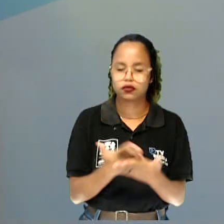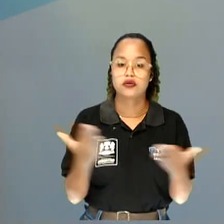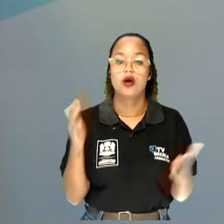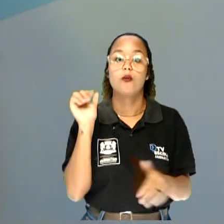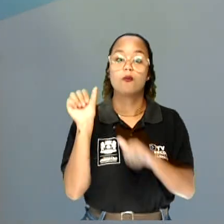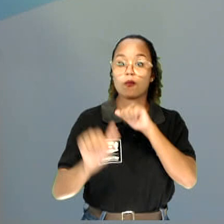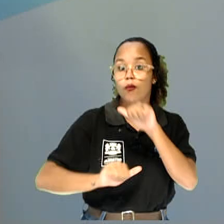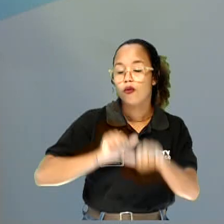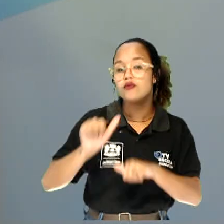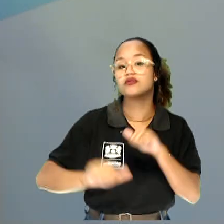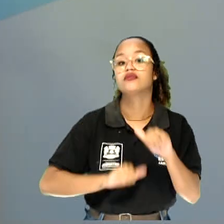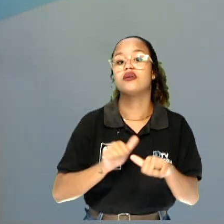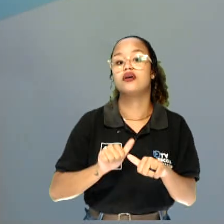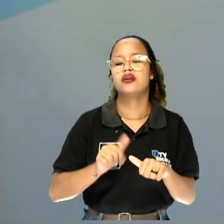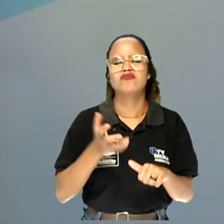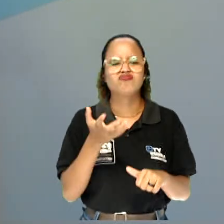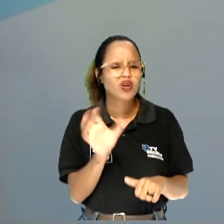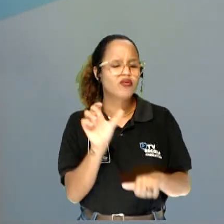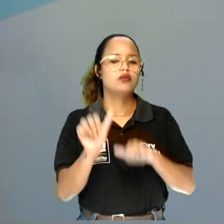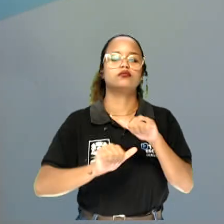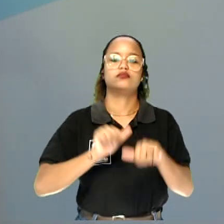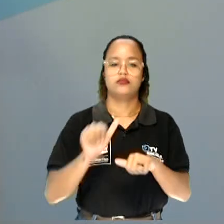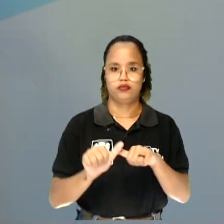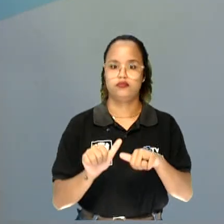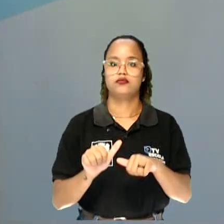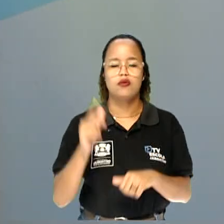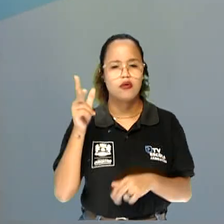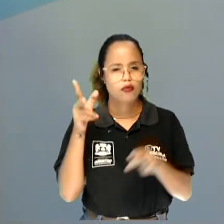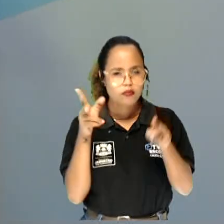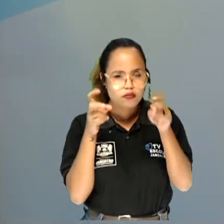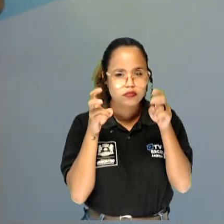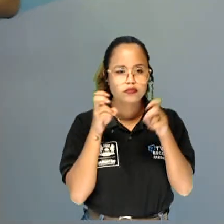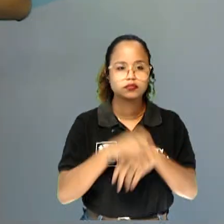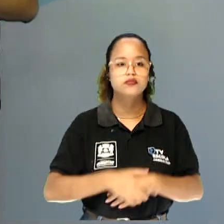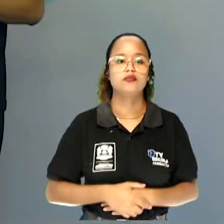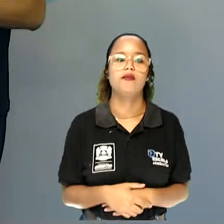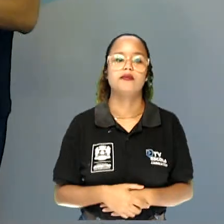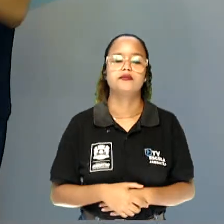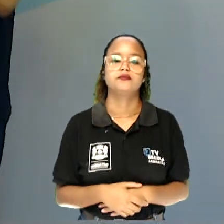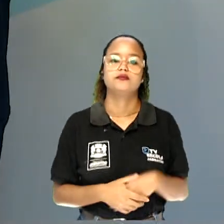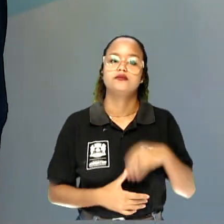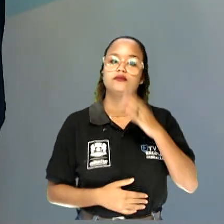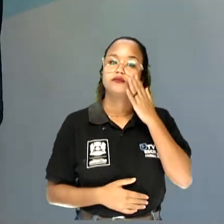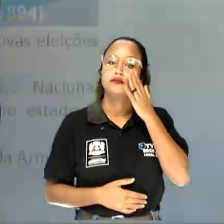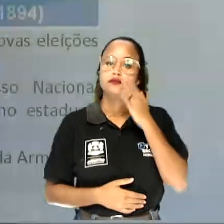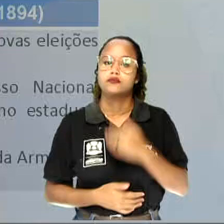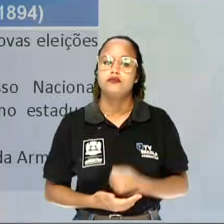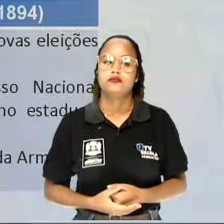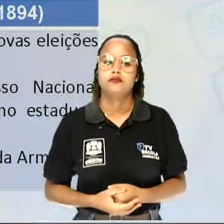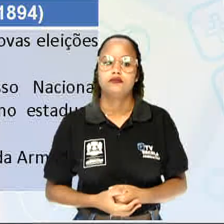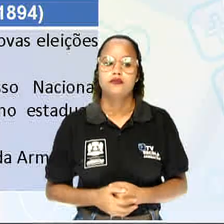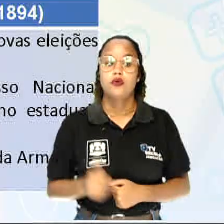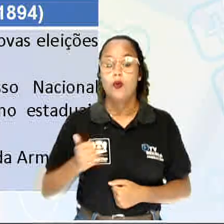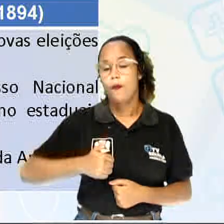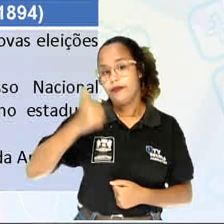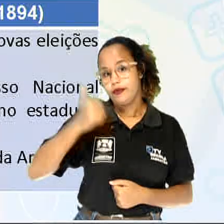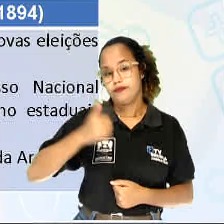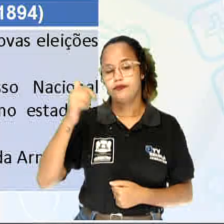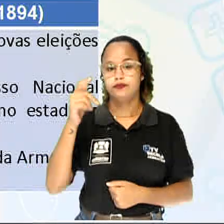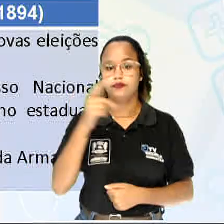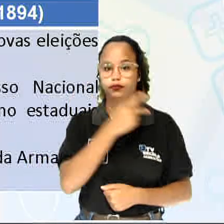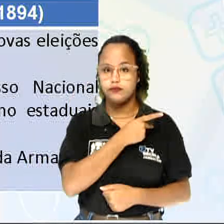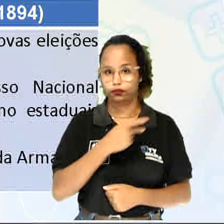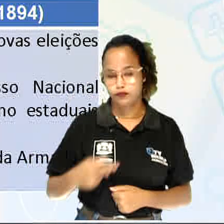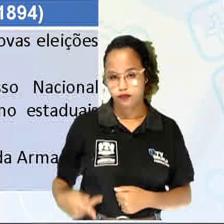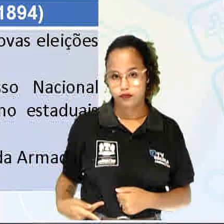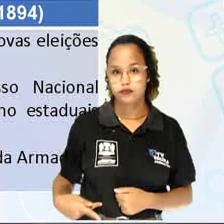Mudar para não mudar, tá? Perceberam? Vem para o slide. Ó, os primeiros presidentes